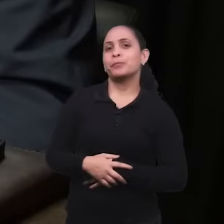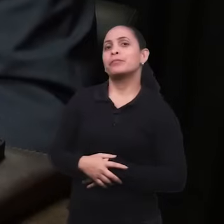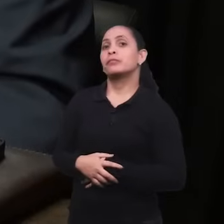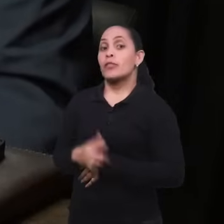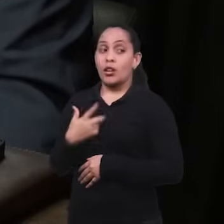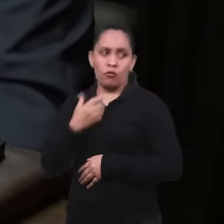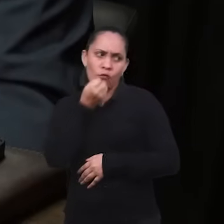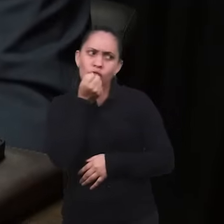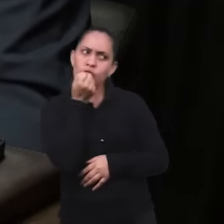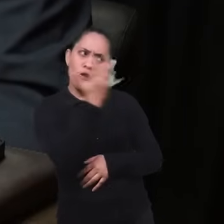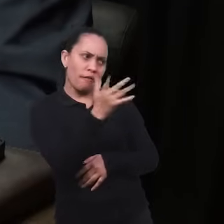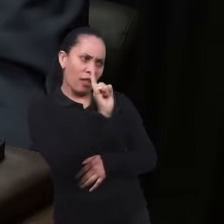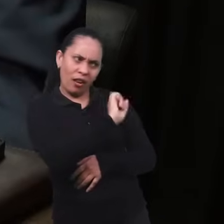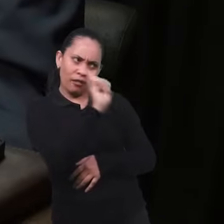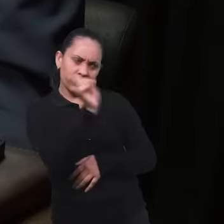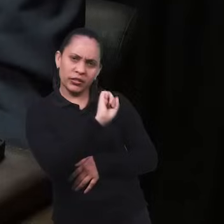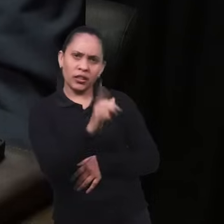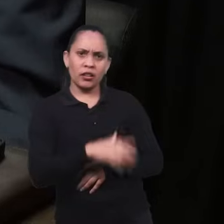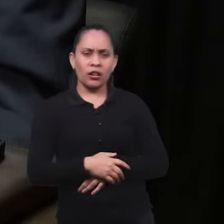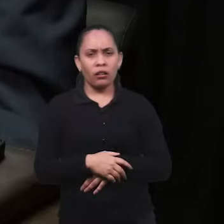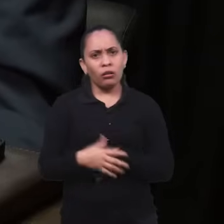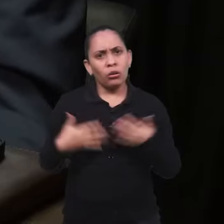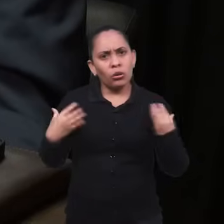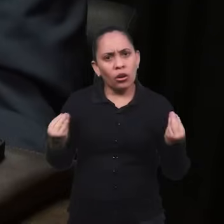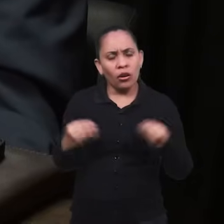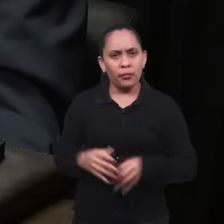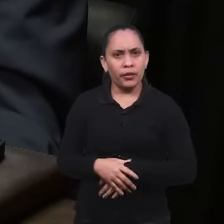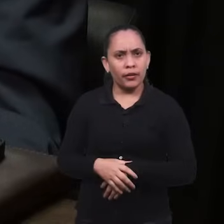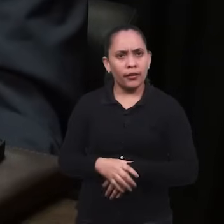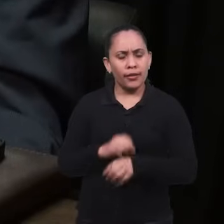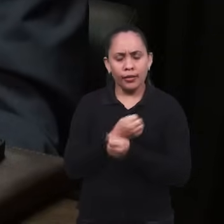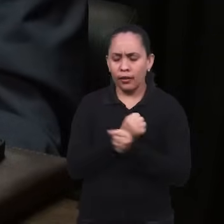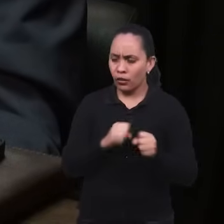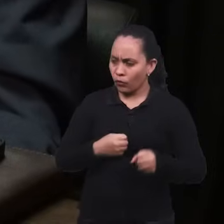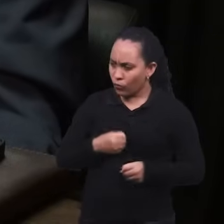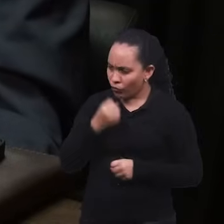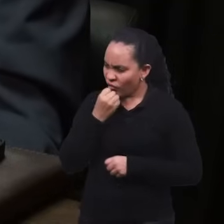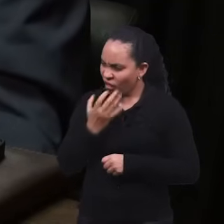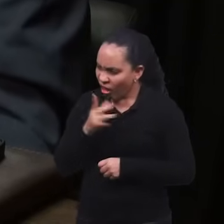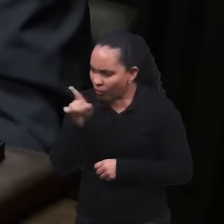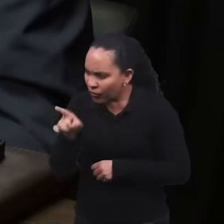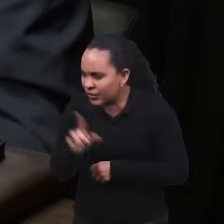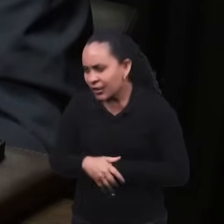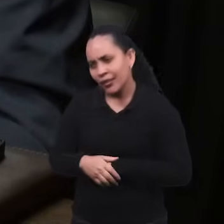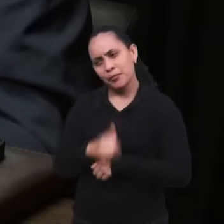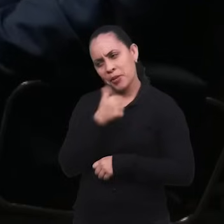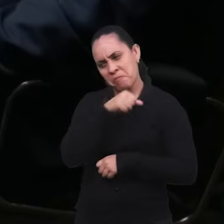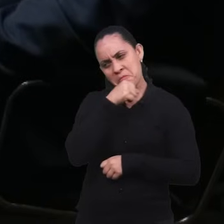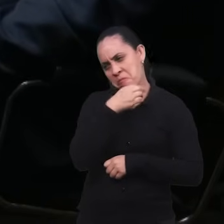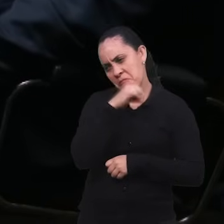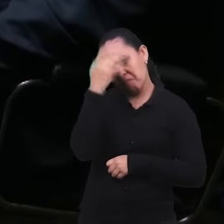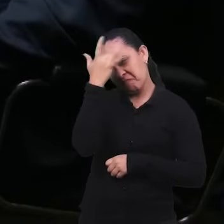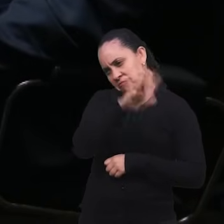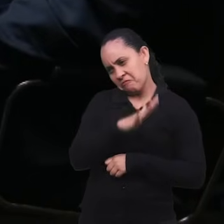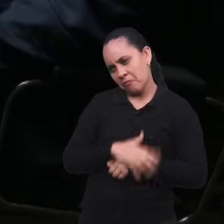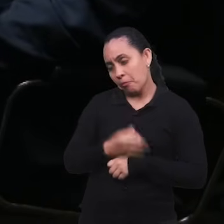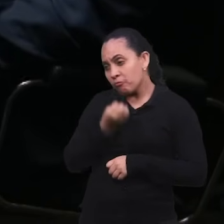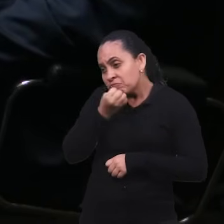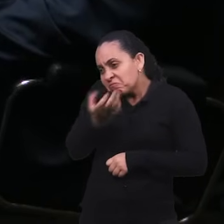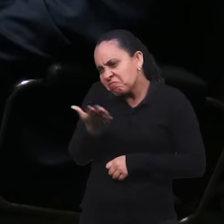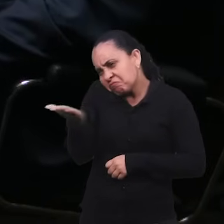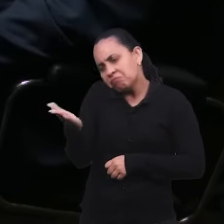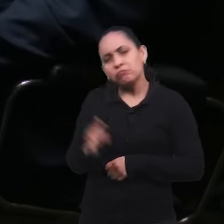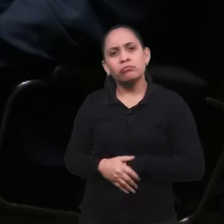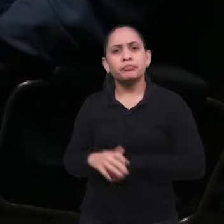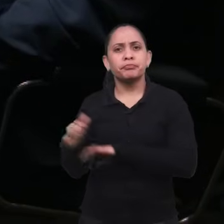aspecto. Ele não vou declarar a você, nem meu pai e minha mãe estão sabendo, você quer que eu fale para você, né? O interessante,